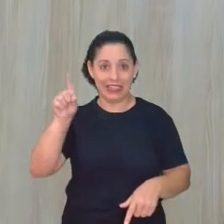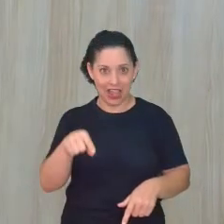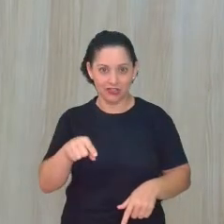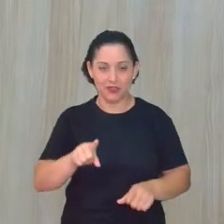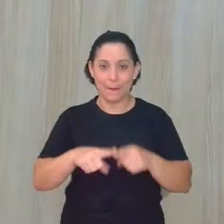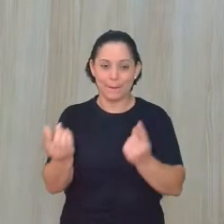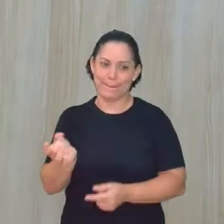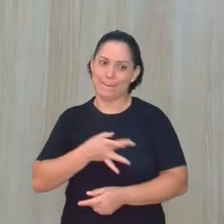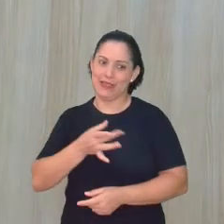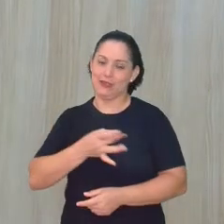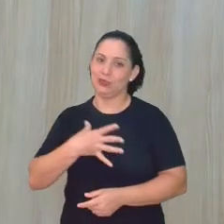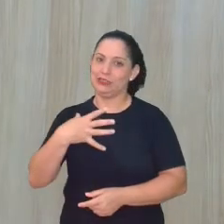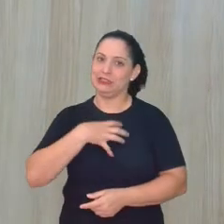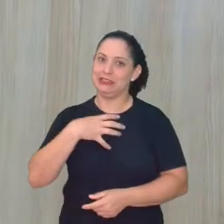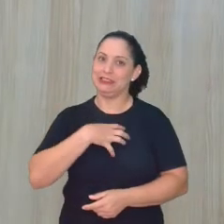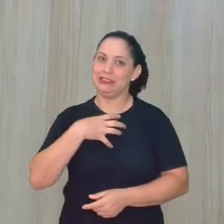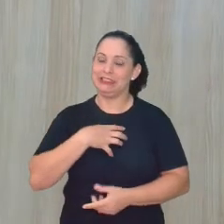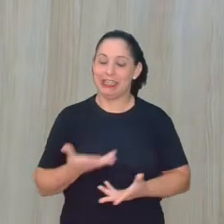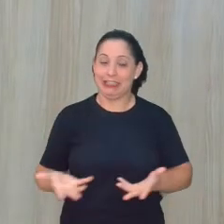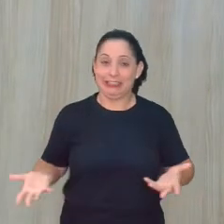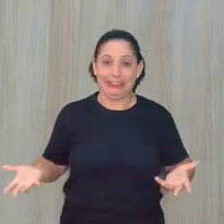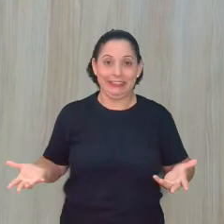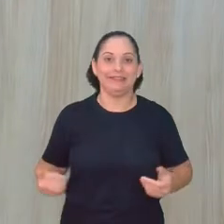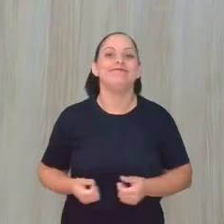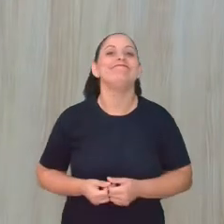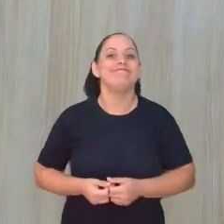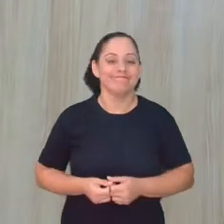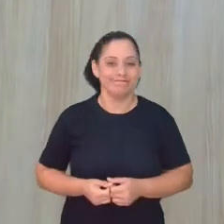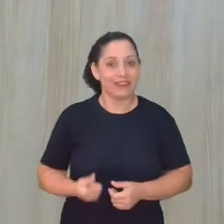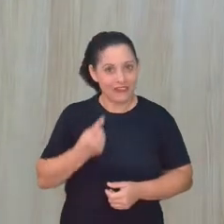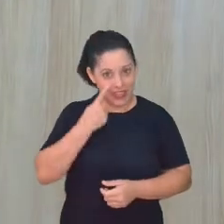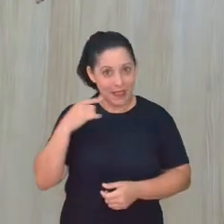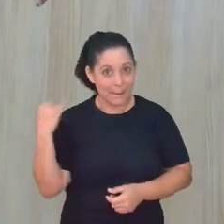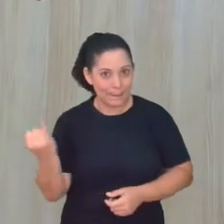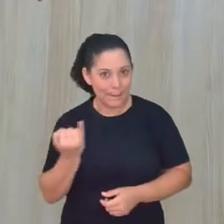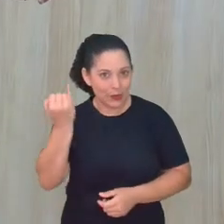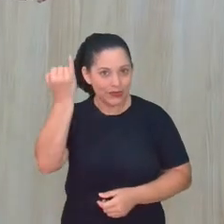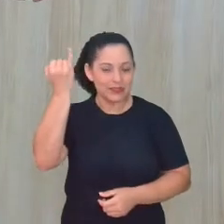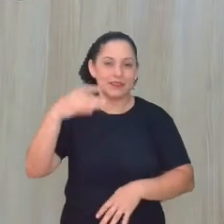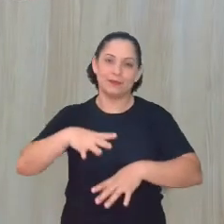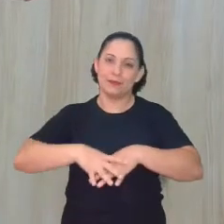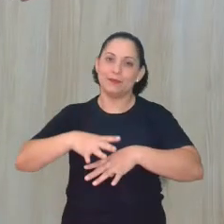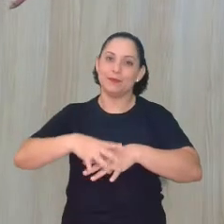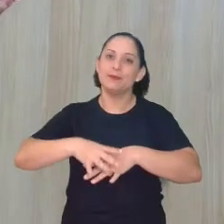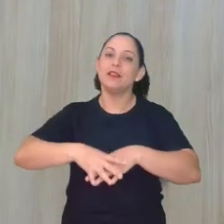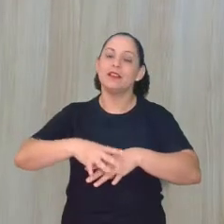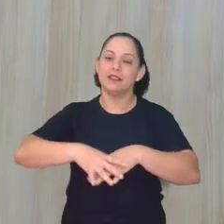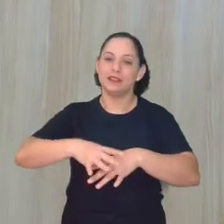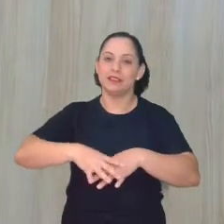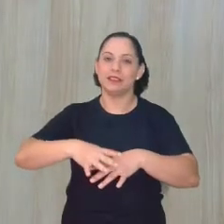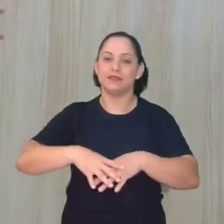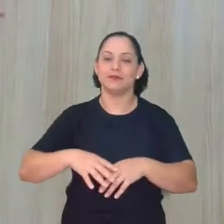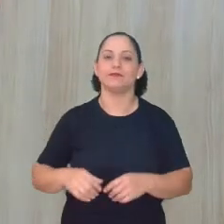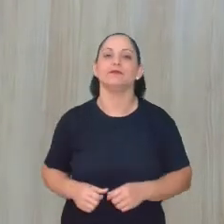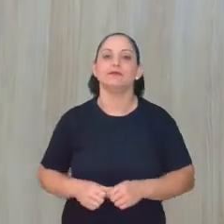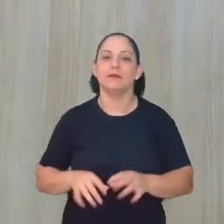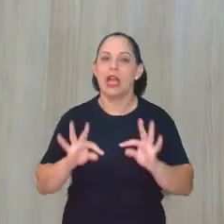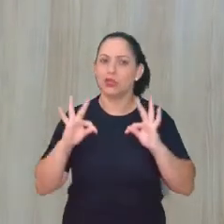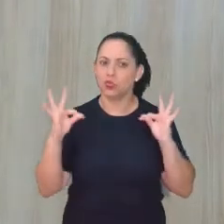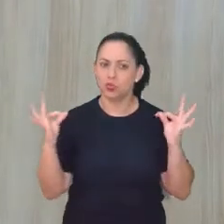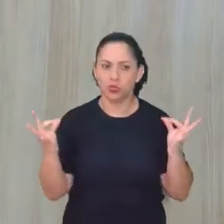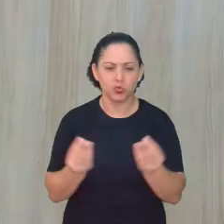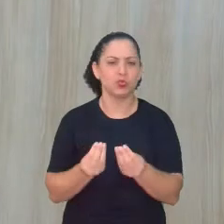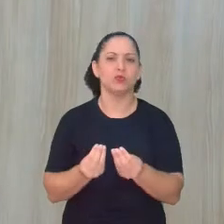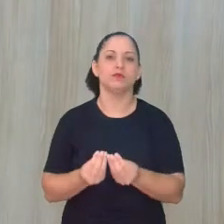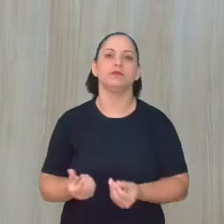cara com O medo. medo não. Então, veja a importância da matemática, certo? Em relação a tudo. Agora, claro,